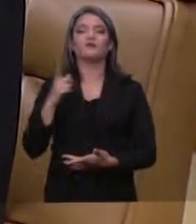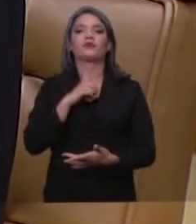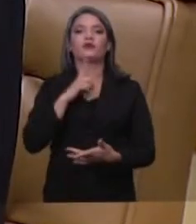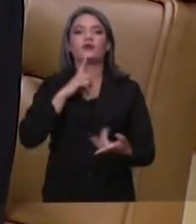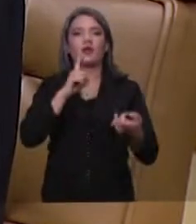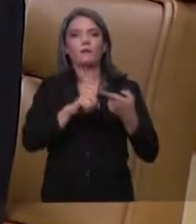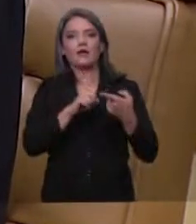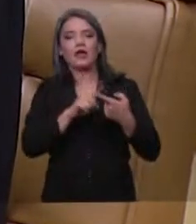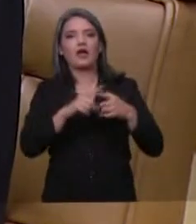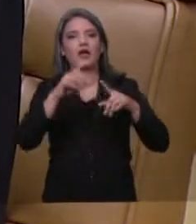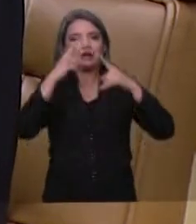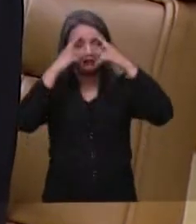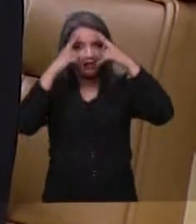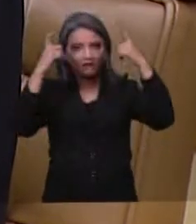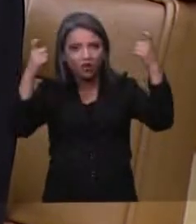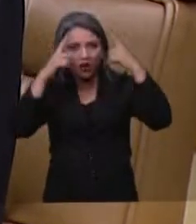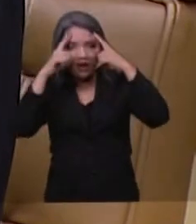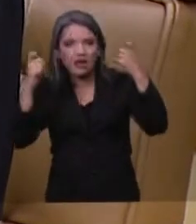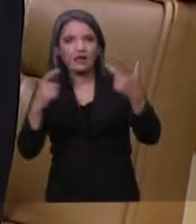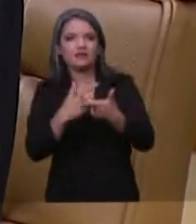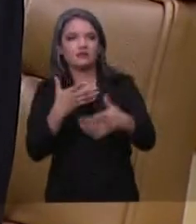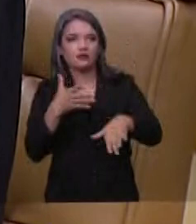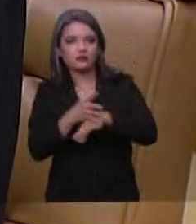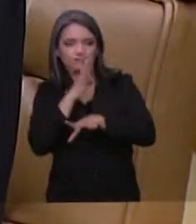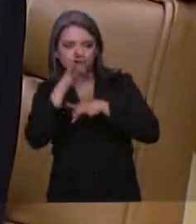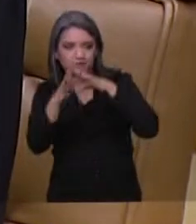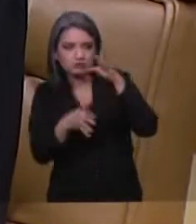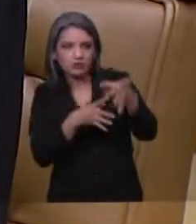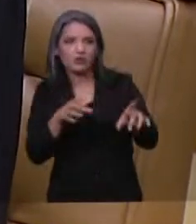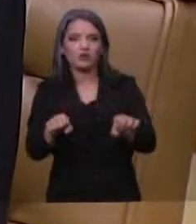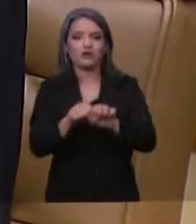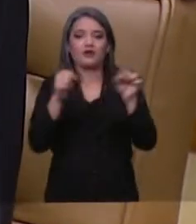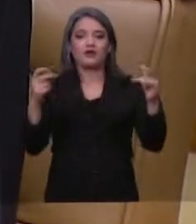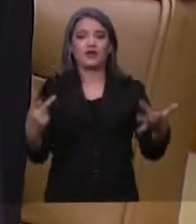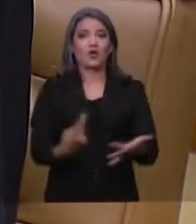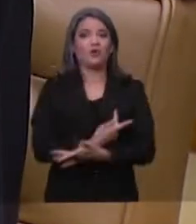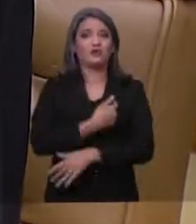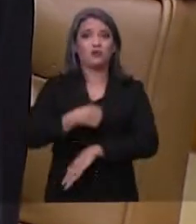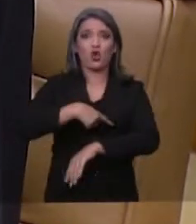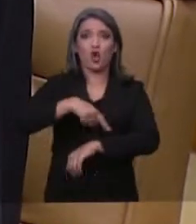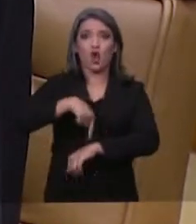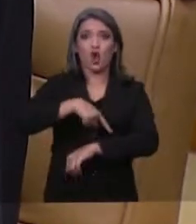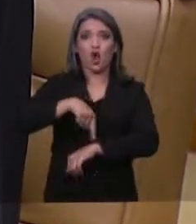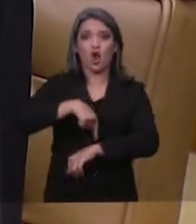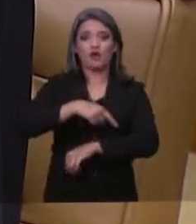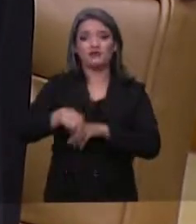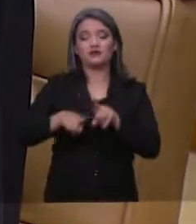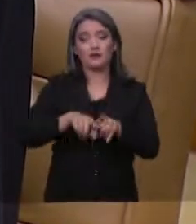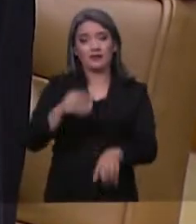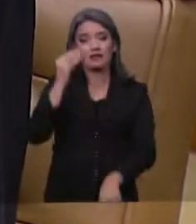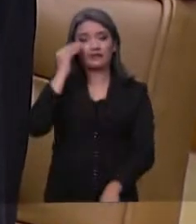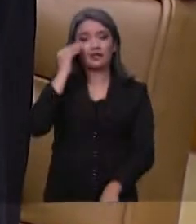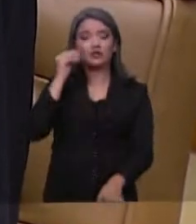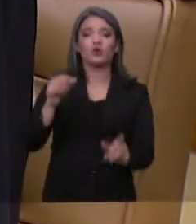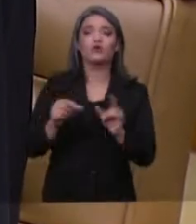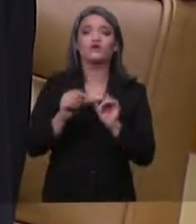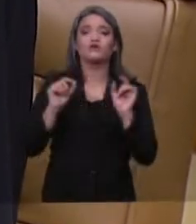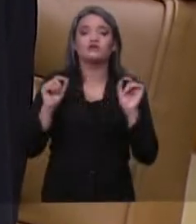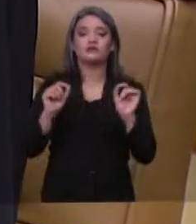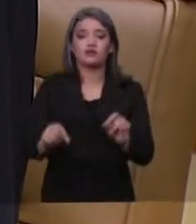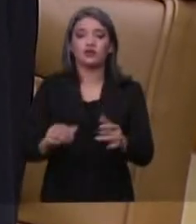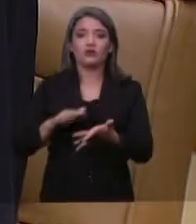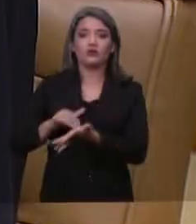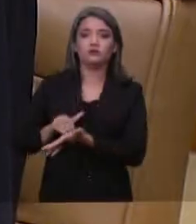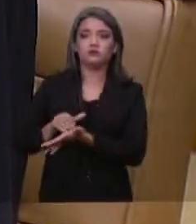ameaça, agressão, violência, invasão e depredação, muitos praticados por longas horas, além de tentativas de embaraçar ou destituir